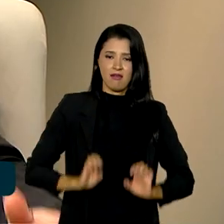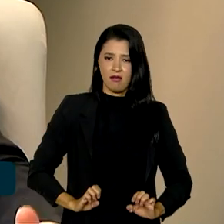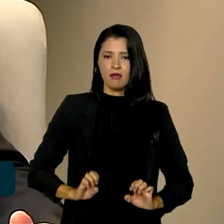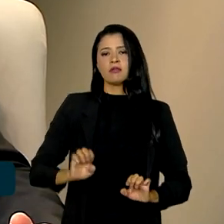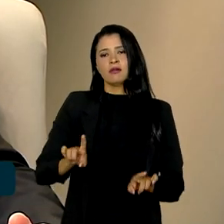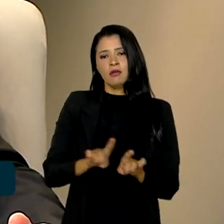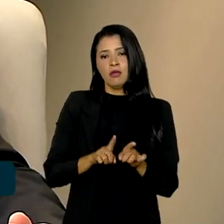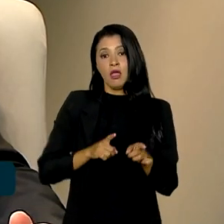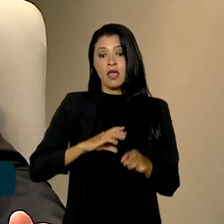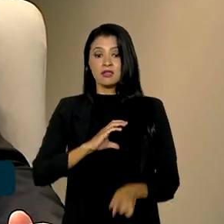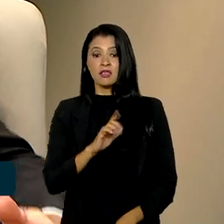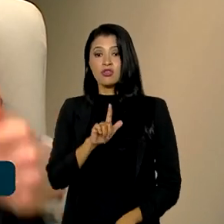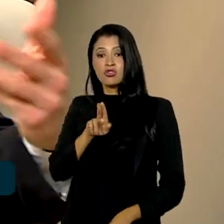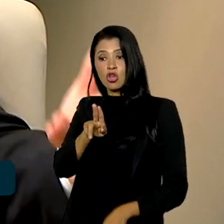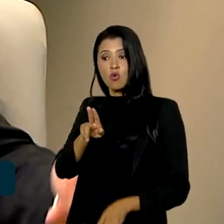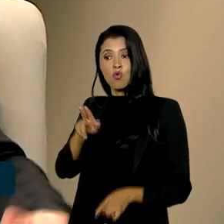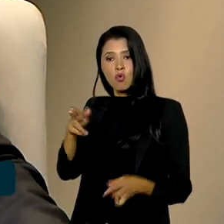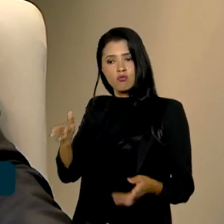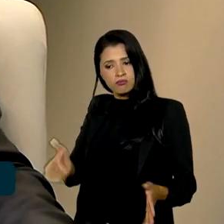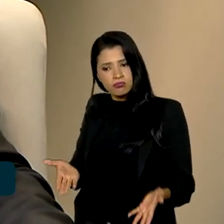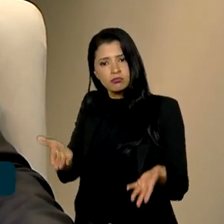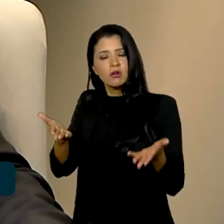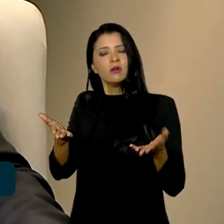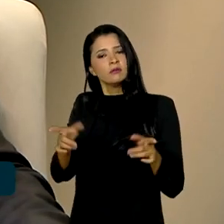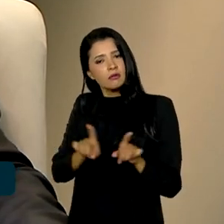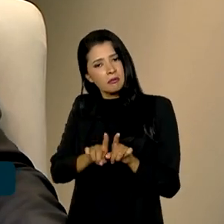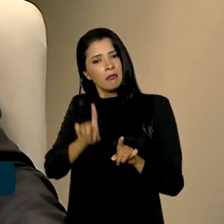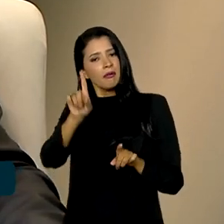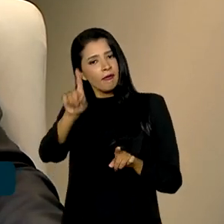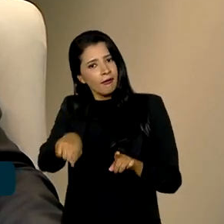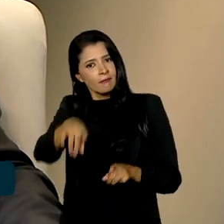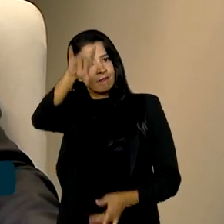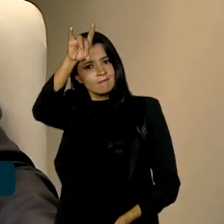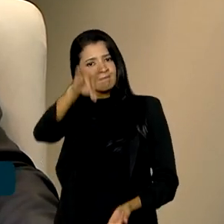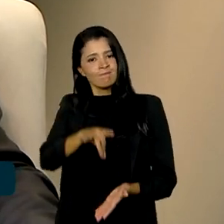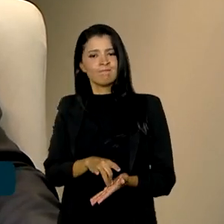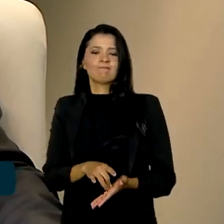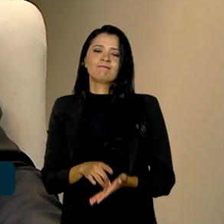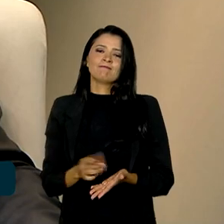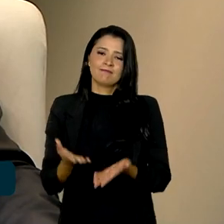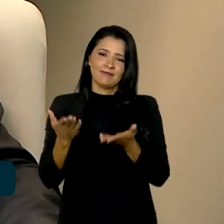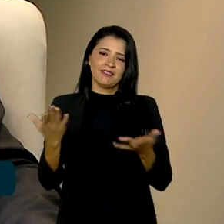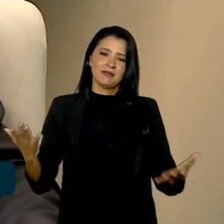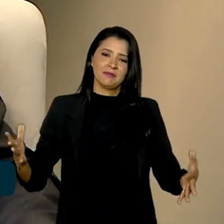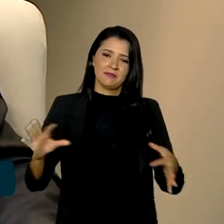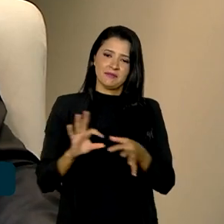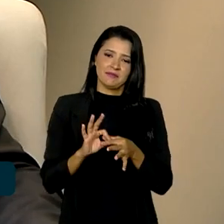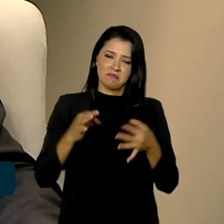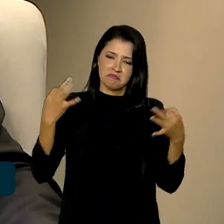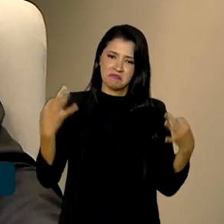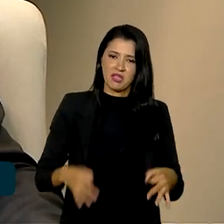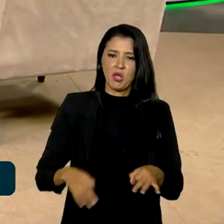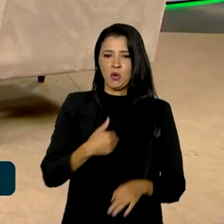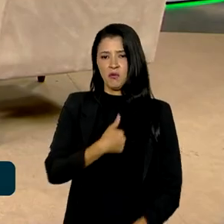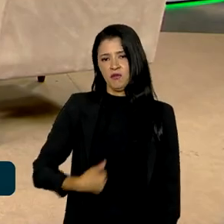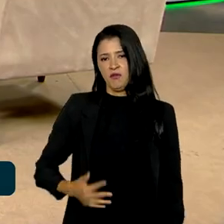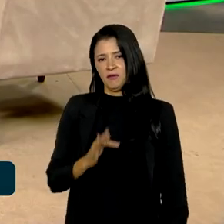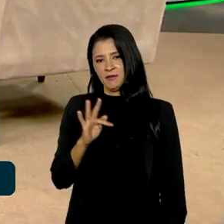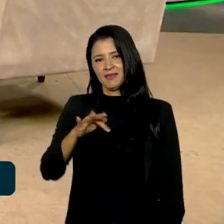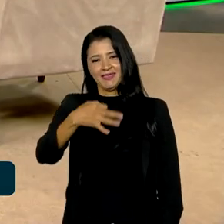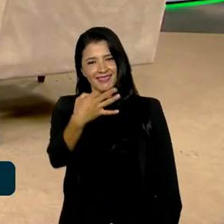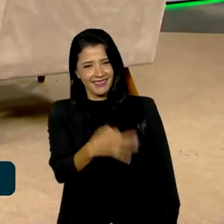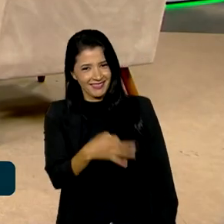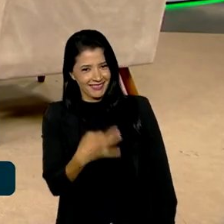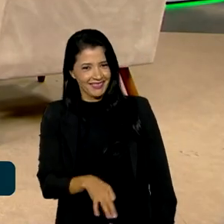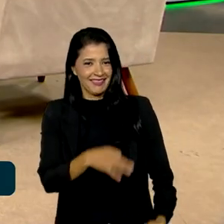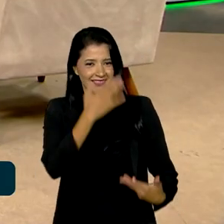uma Controladoria Geral da União que promova e com eficácia e eficiência a integridade no governo federal. Tá certo,